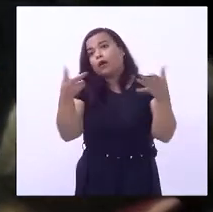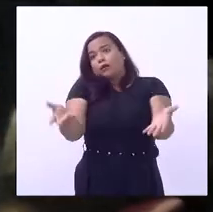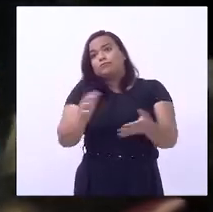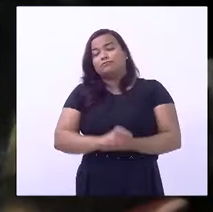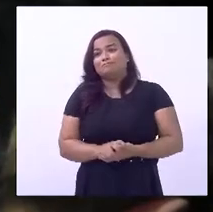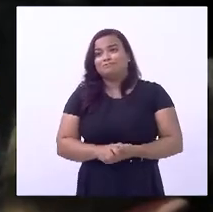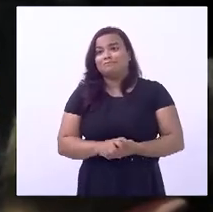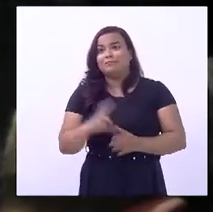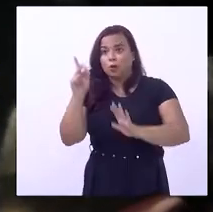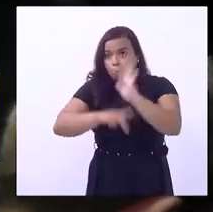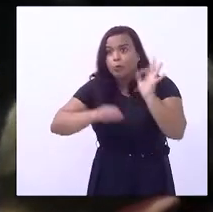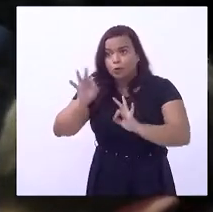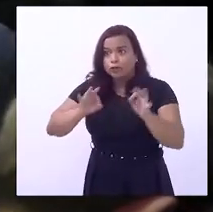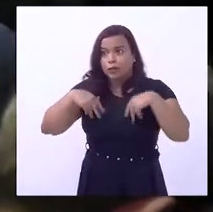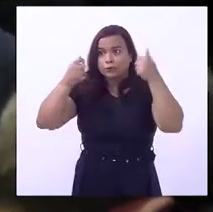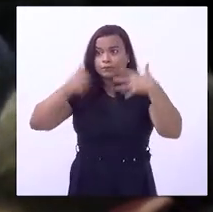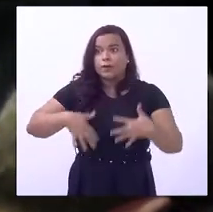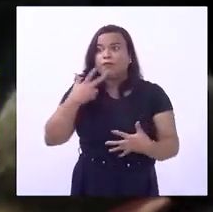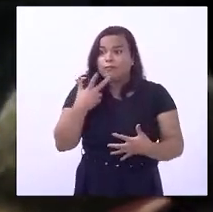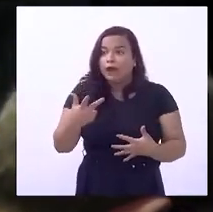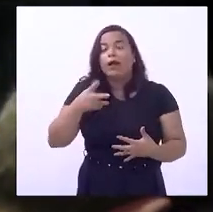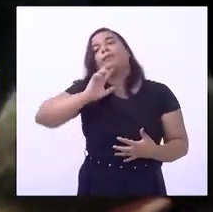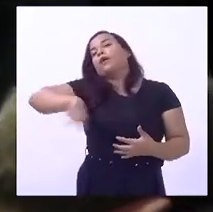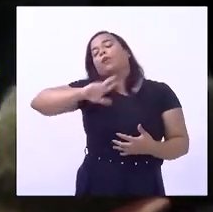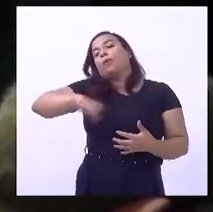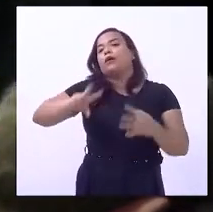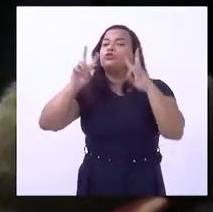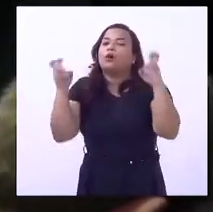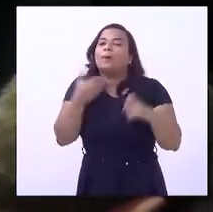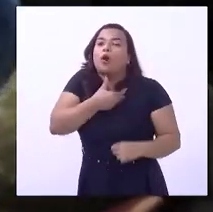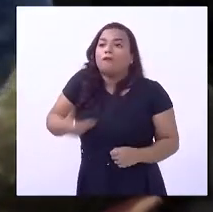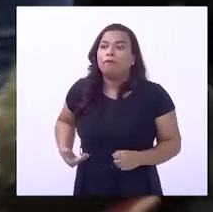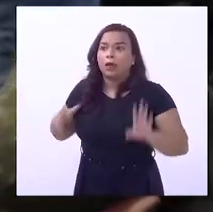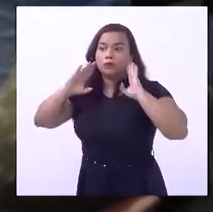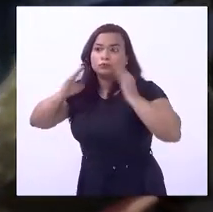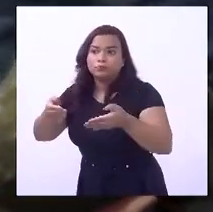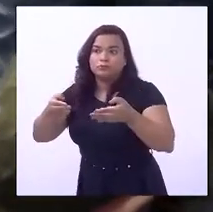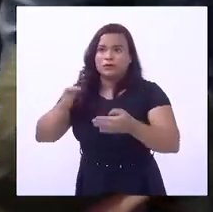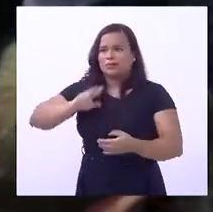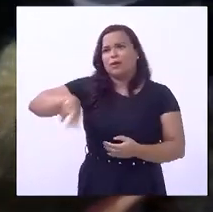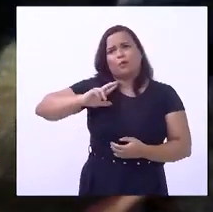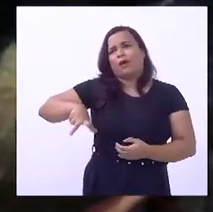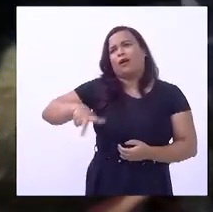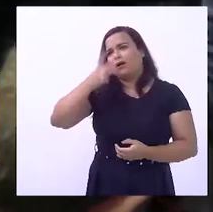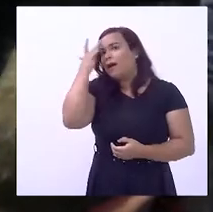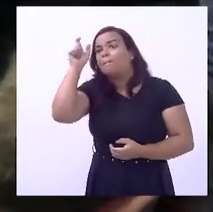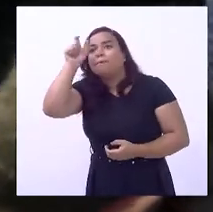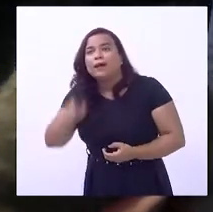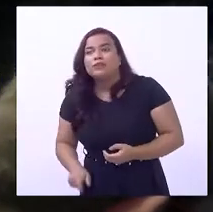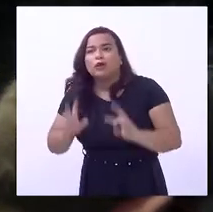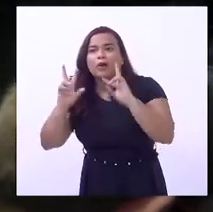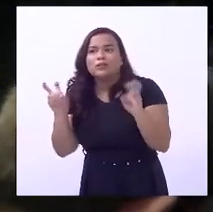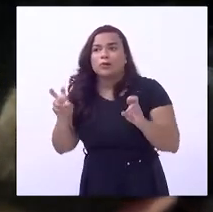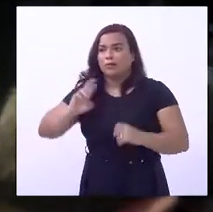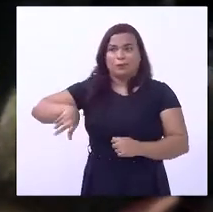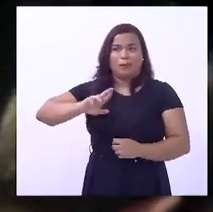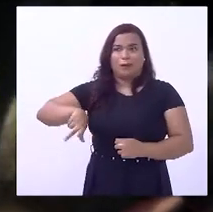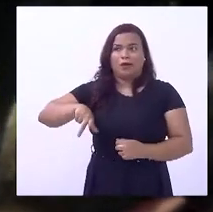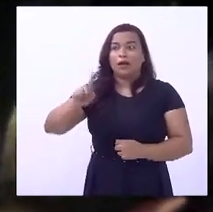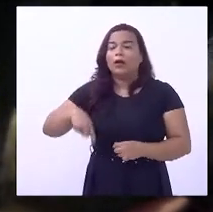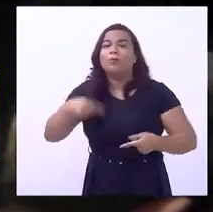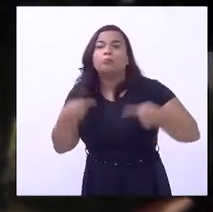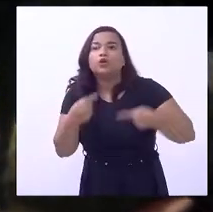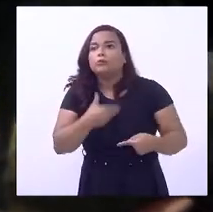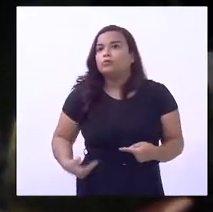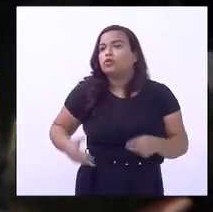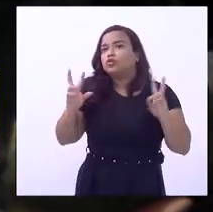o projeto, eu repito, não está se referindo a nenhum governo, não está se referindo a nenhuma pessoa, não está se referindo a nenhuma política